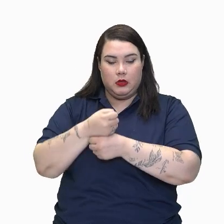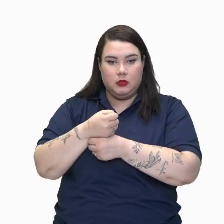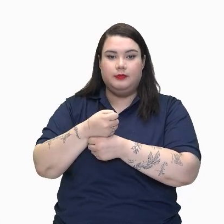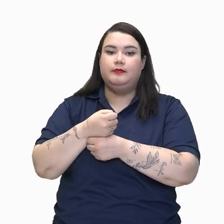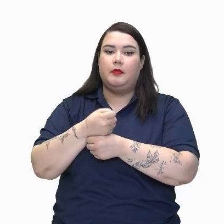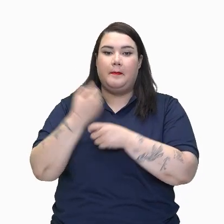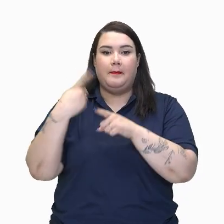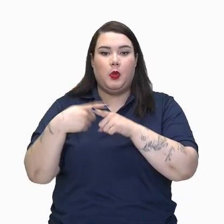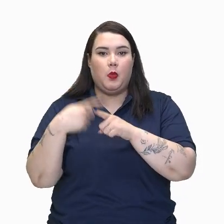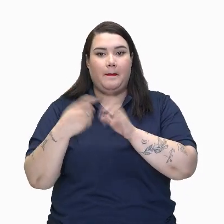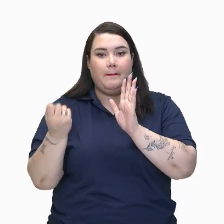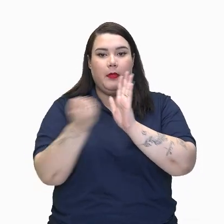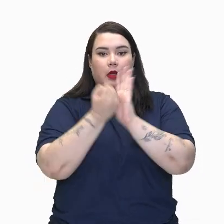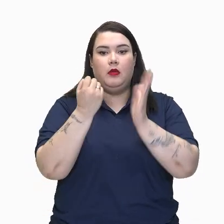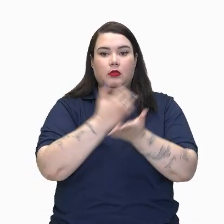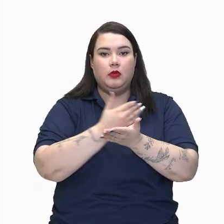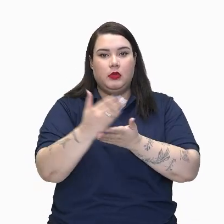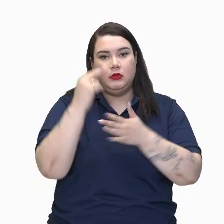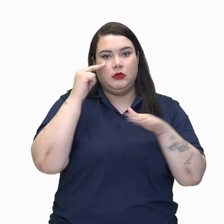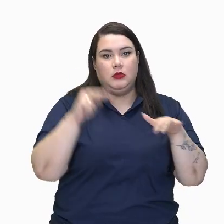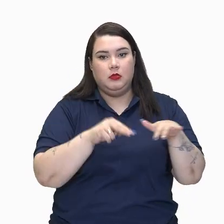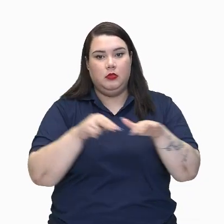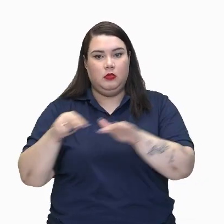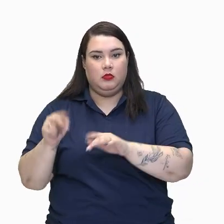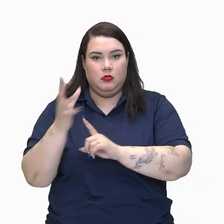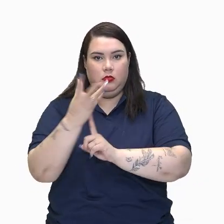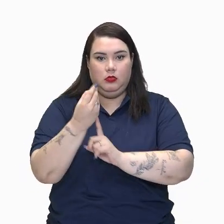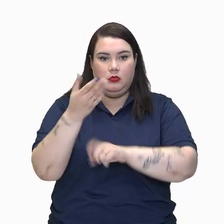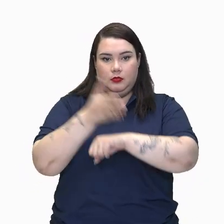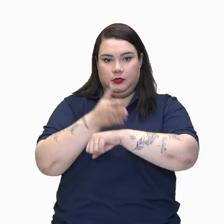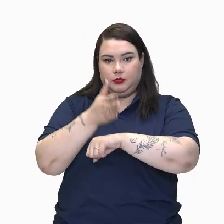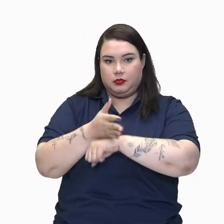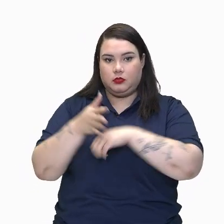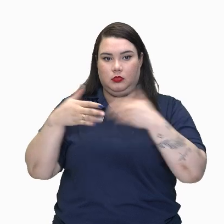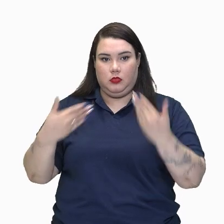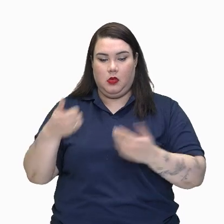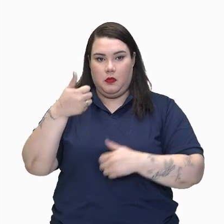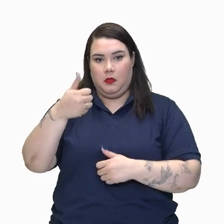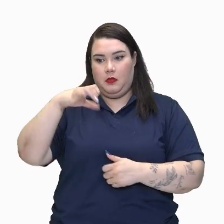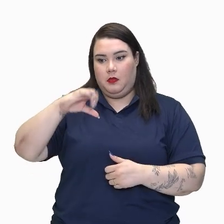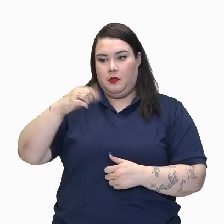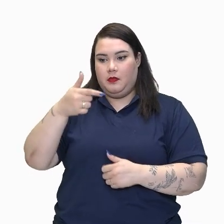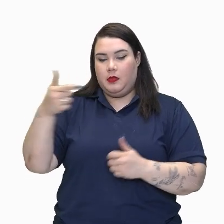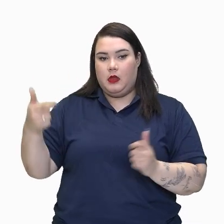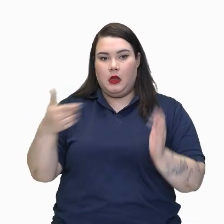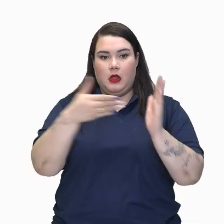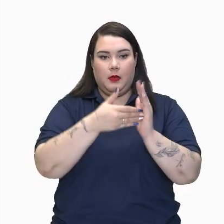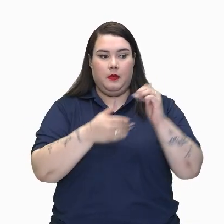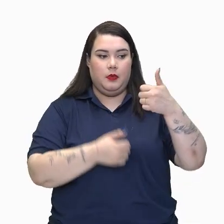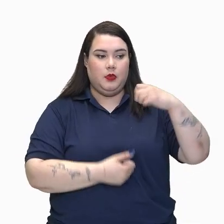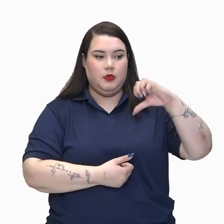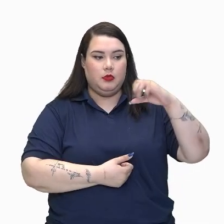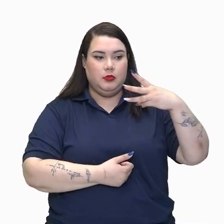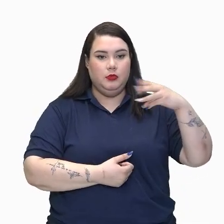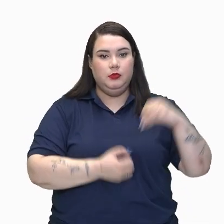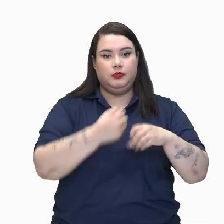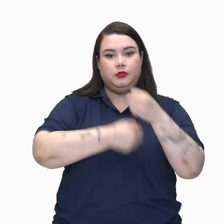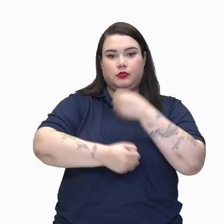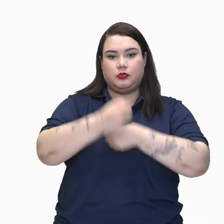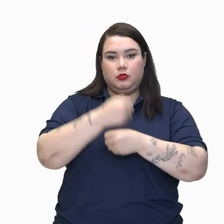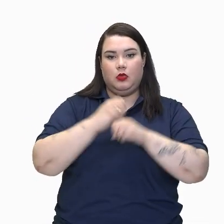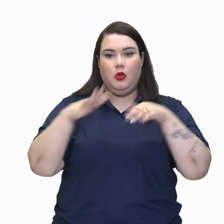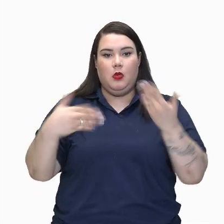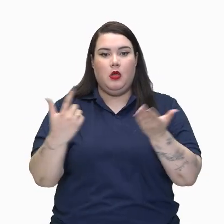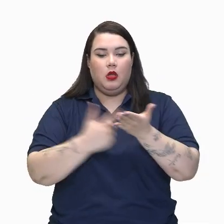Afinal de contas, foi o ano da Semana de Arte Moderna. Então, a primeira fase vai de 1922 a 1930, e as obras dessa fase